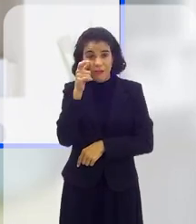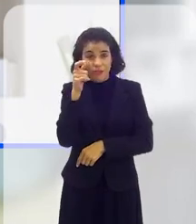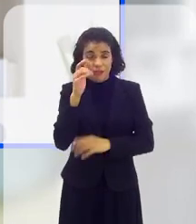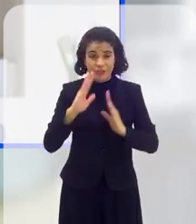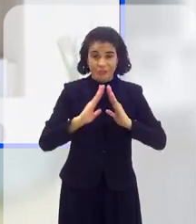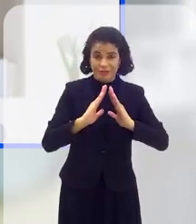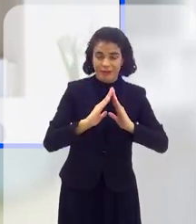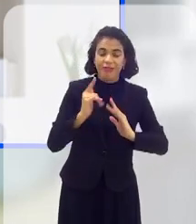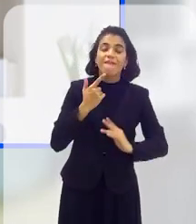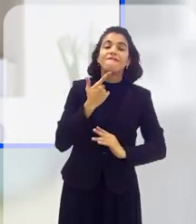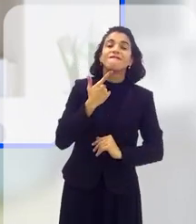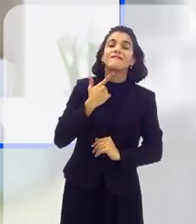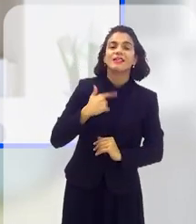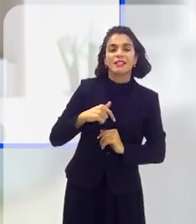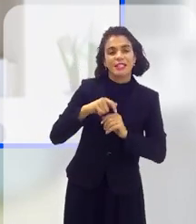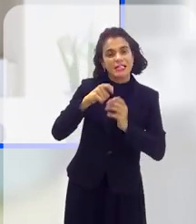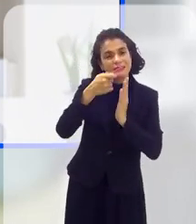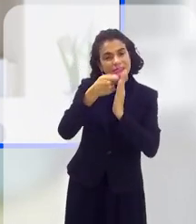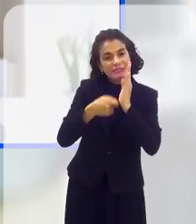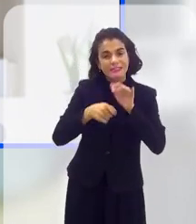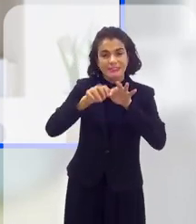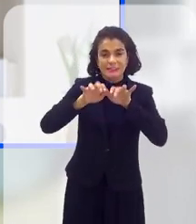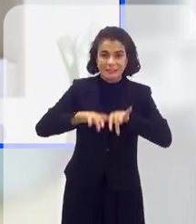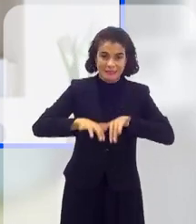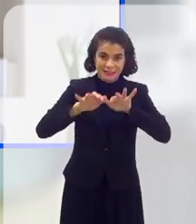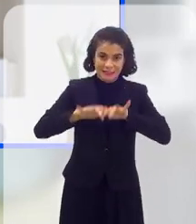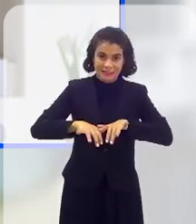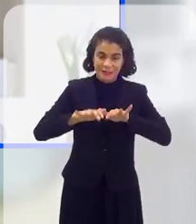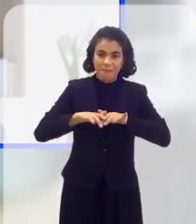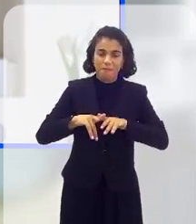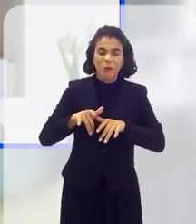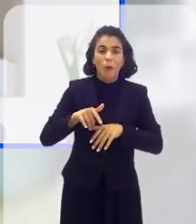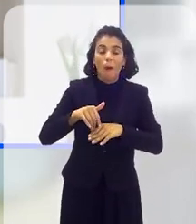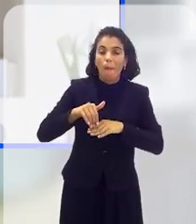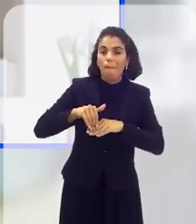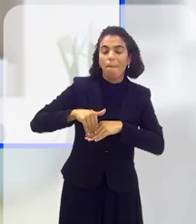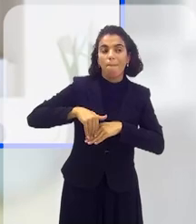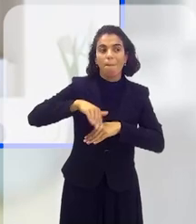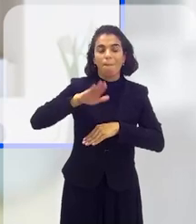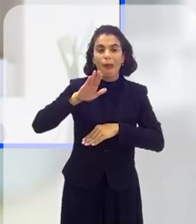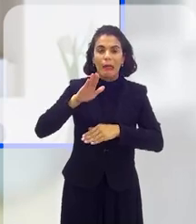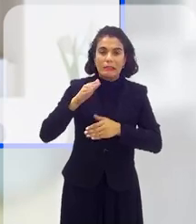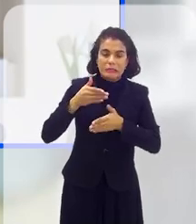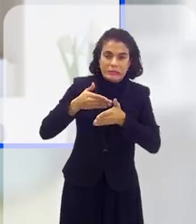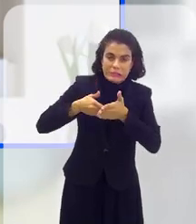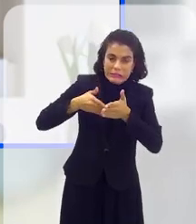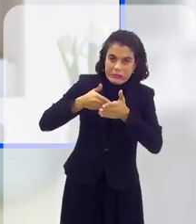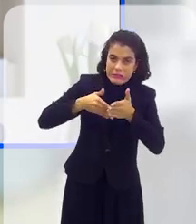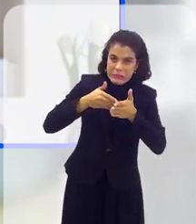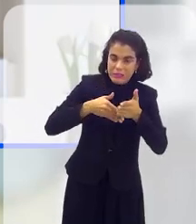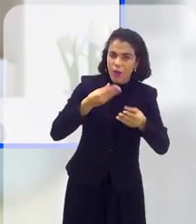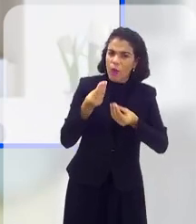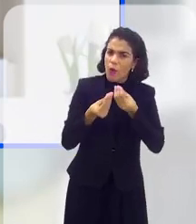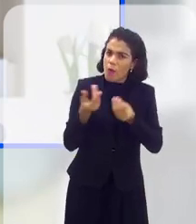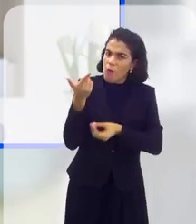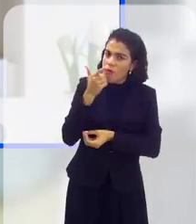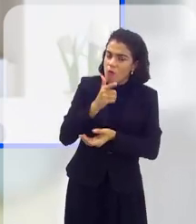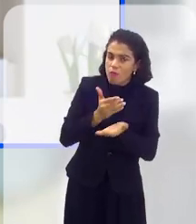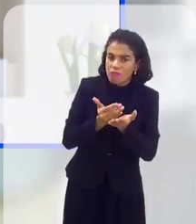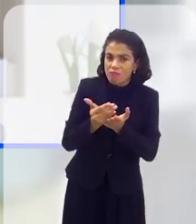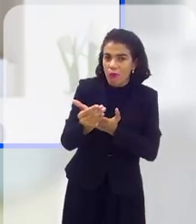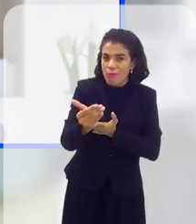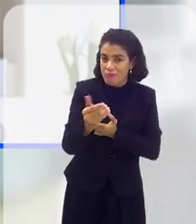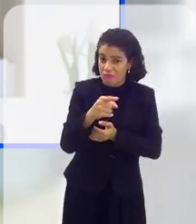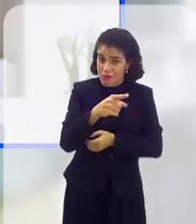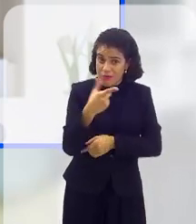e para quem está nos assistindo em casa também, que talvez tenha o desejo de escrever. Qual maior dificuldade, quais são os desafios e